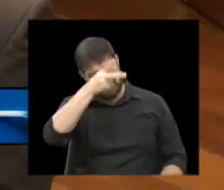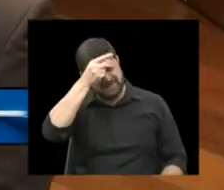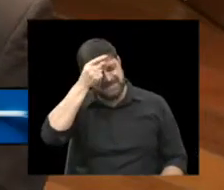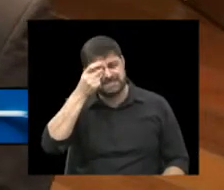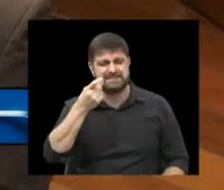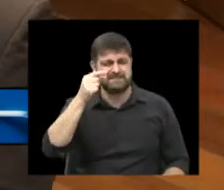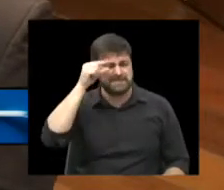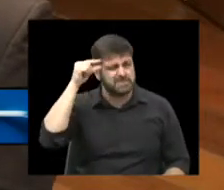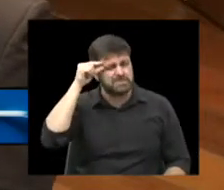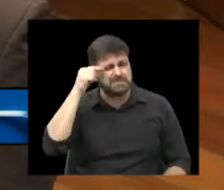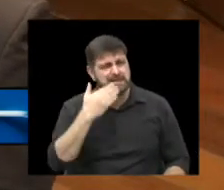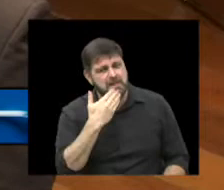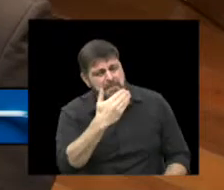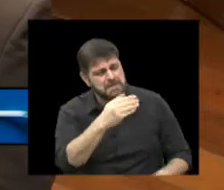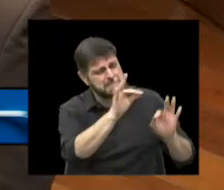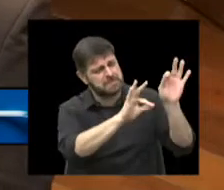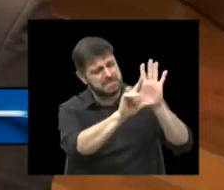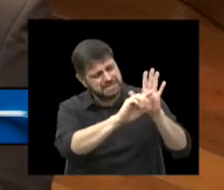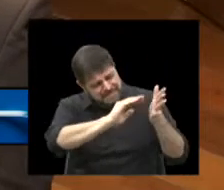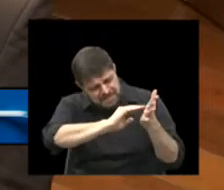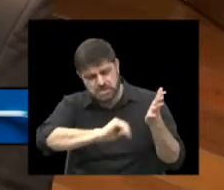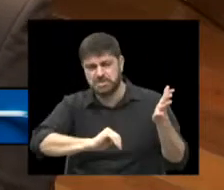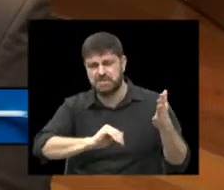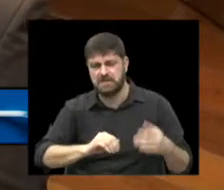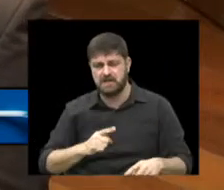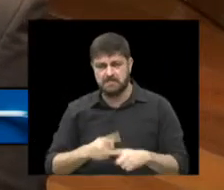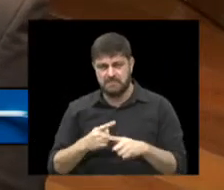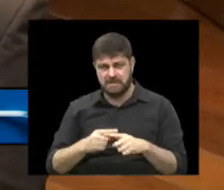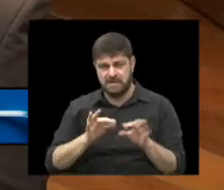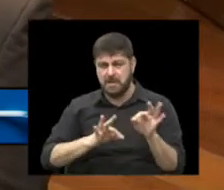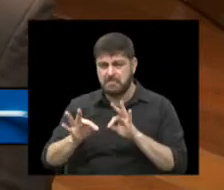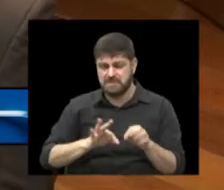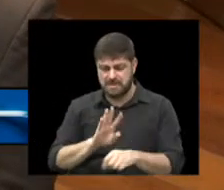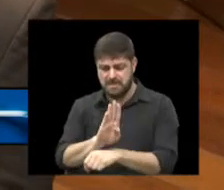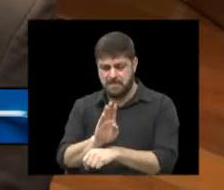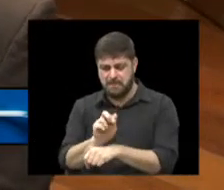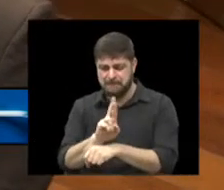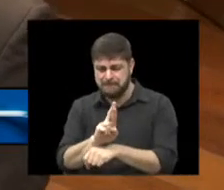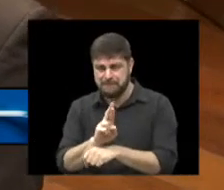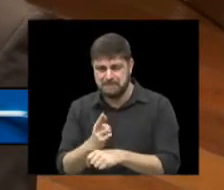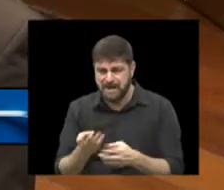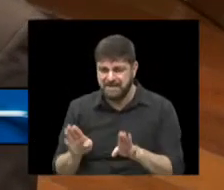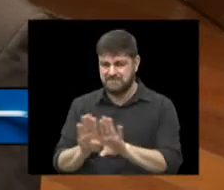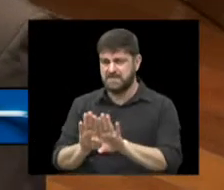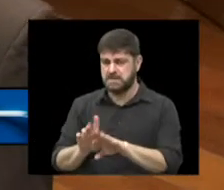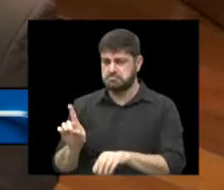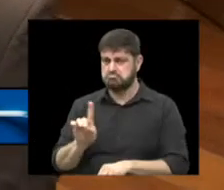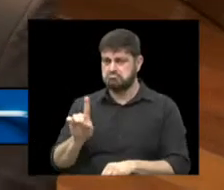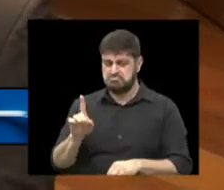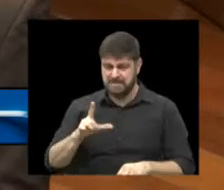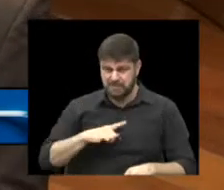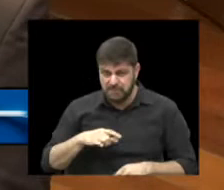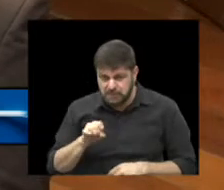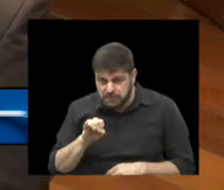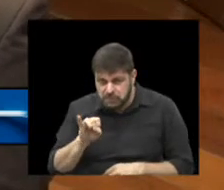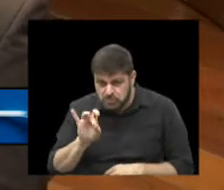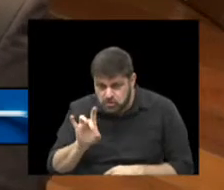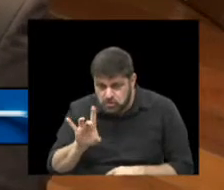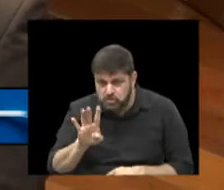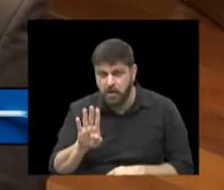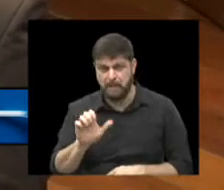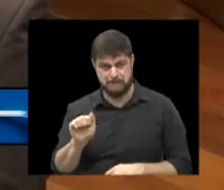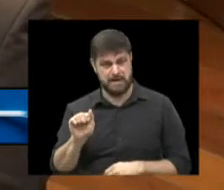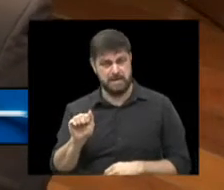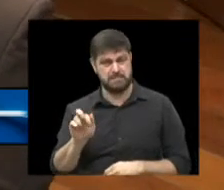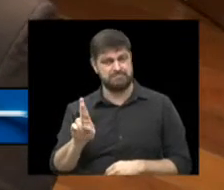desse projeto. Ele foi denominado de projeto Fecha Bar, mas é um projeto Fecha Cidade. É um projeto que